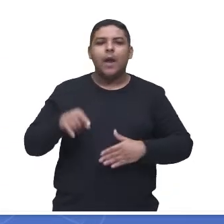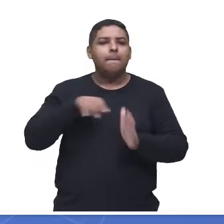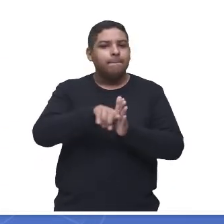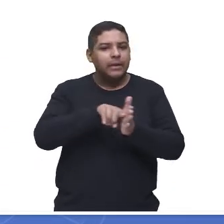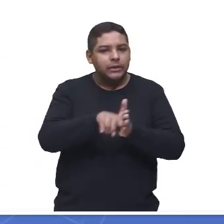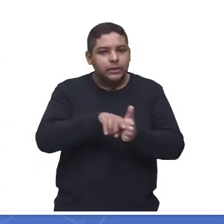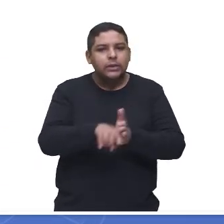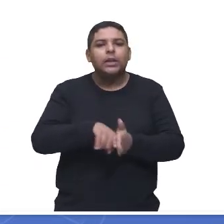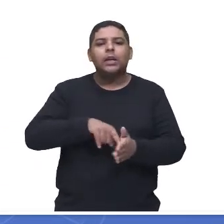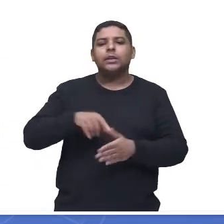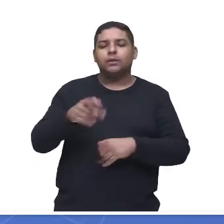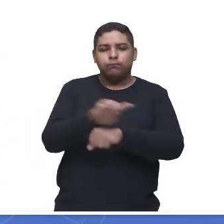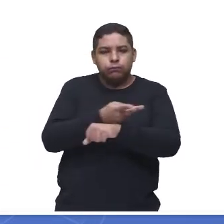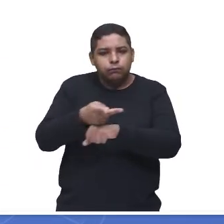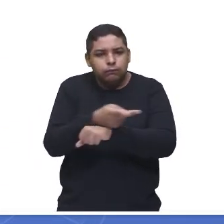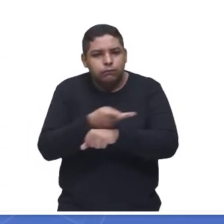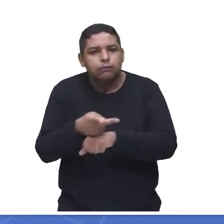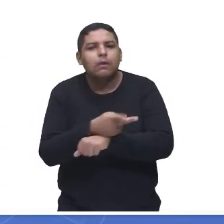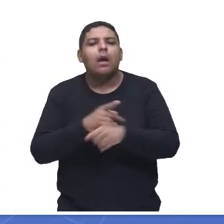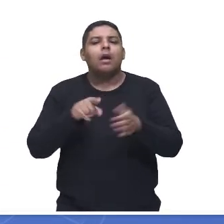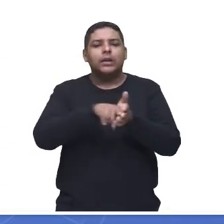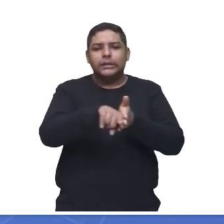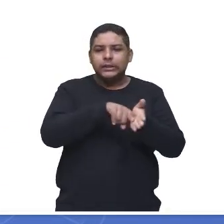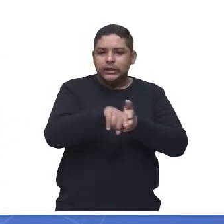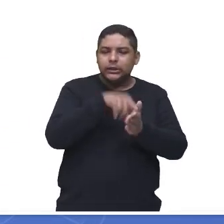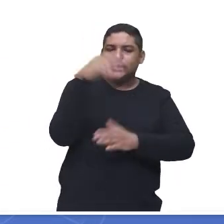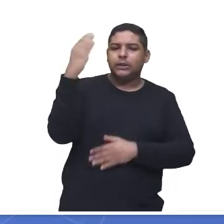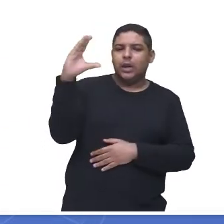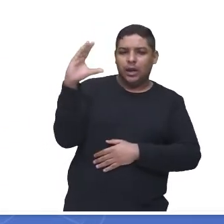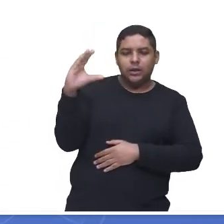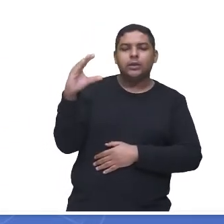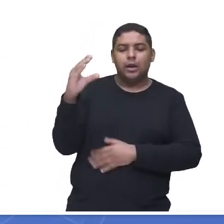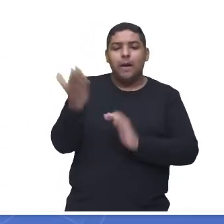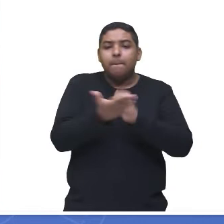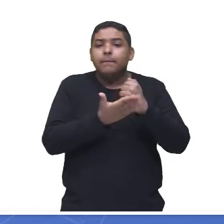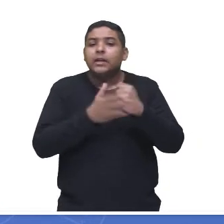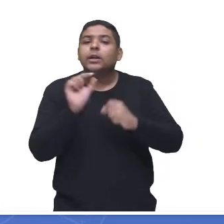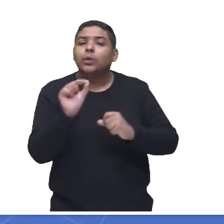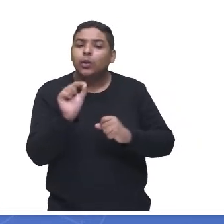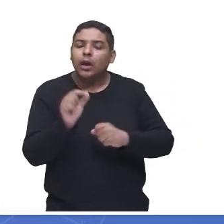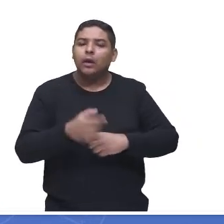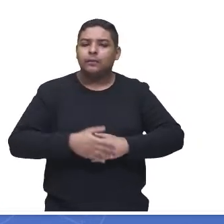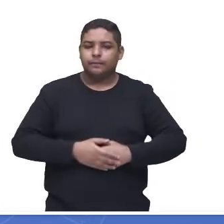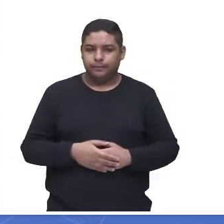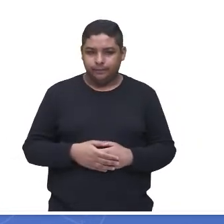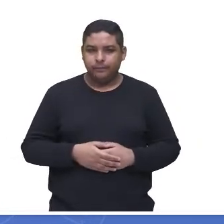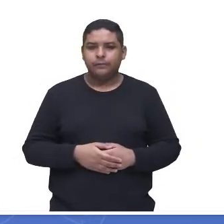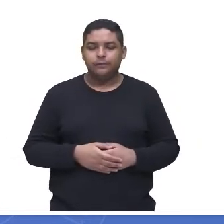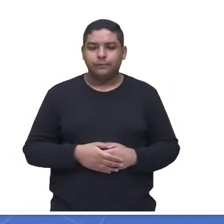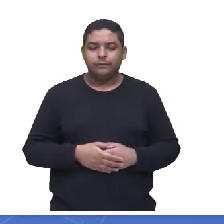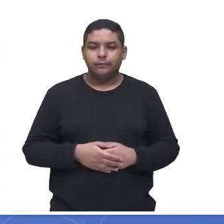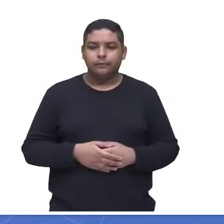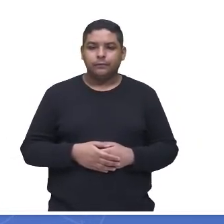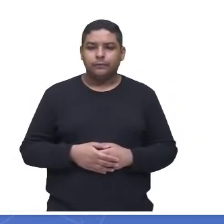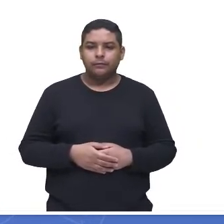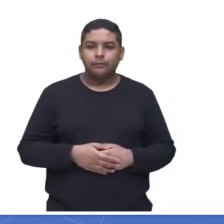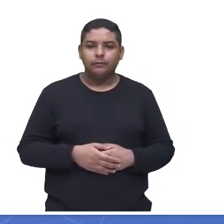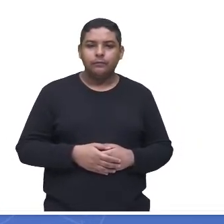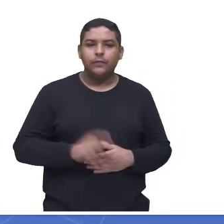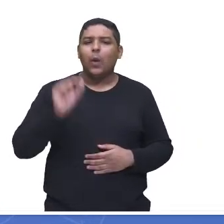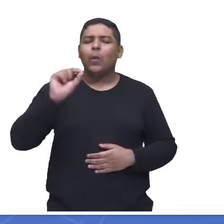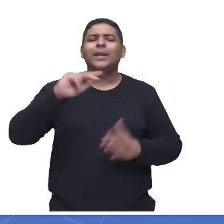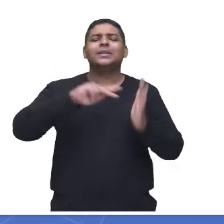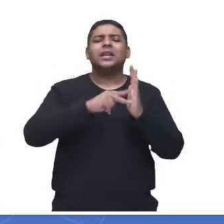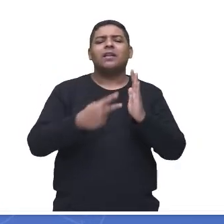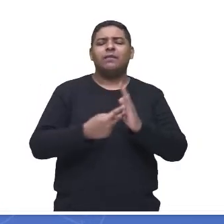pesquisa. É princípio, né, baseado na observação e na experimentação. E o que é isso tudo